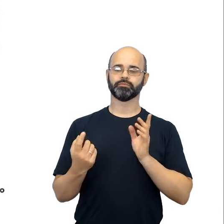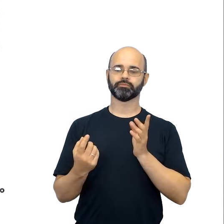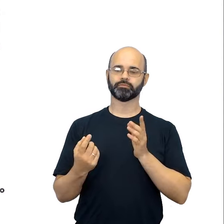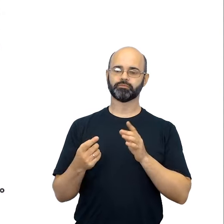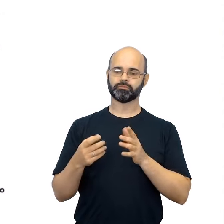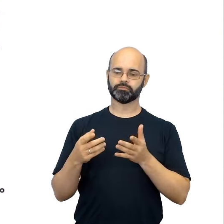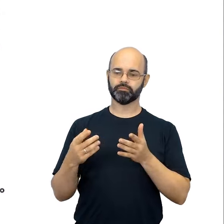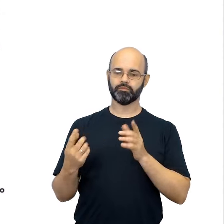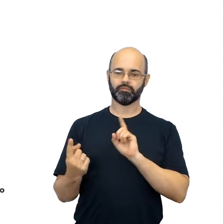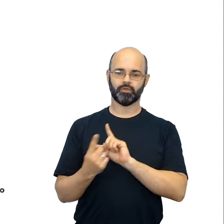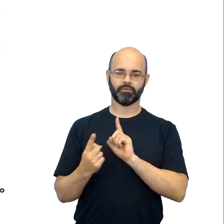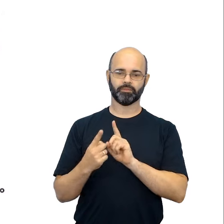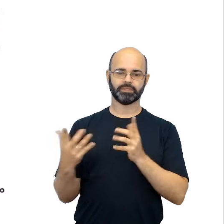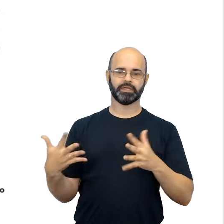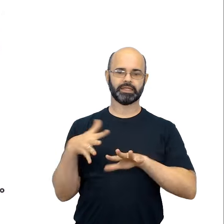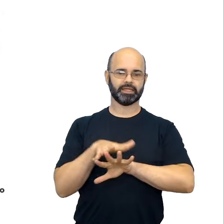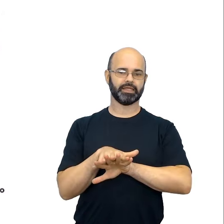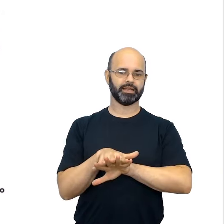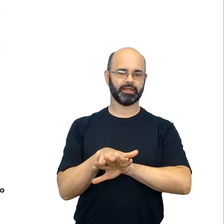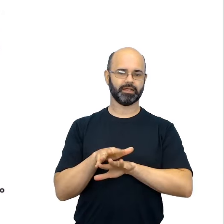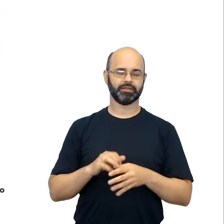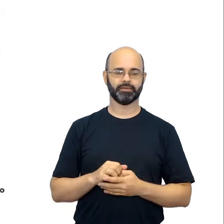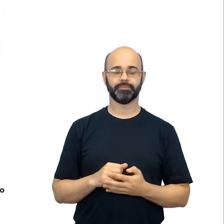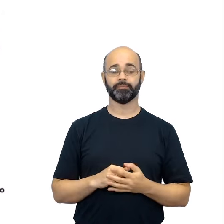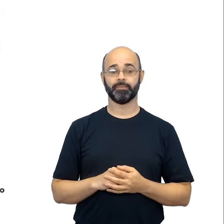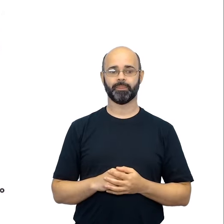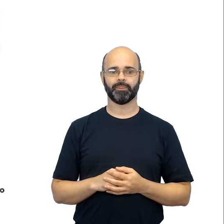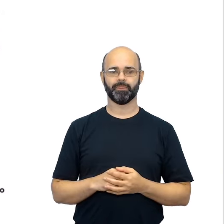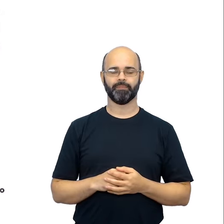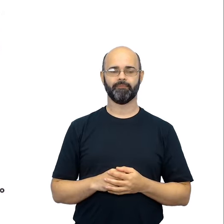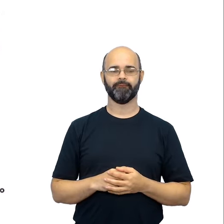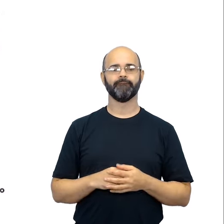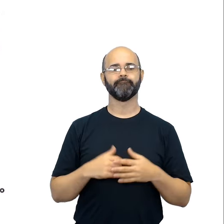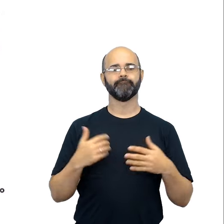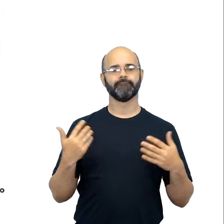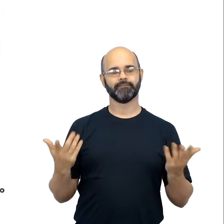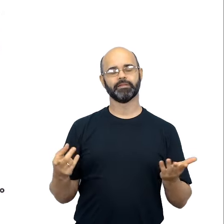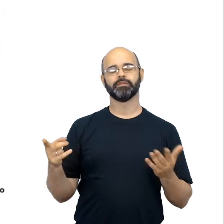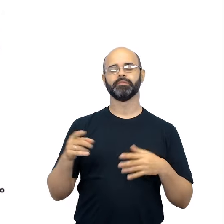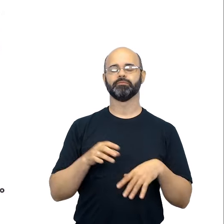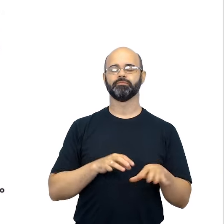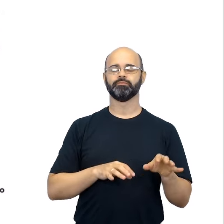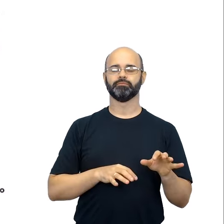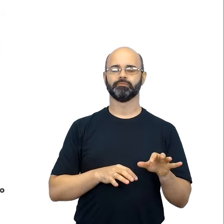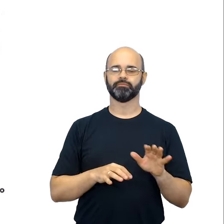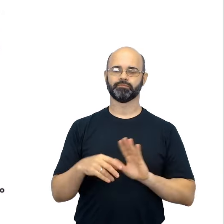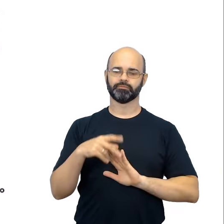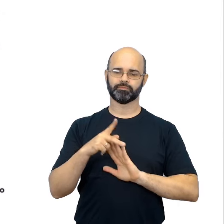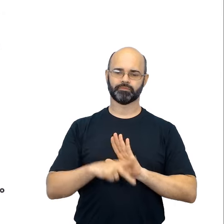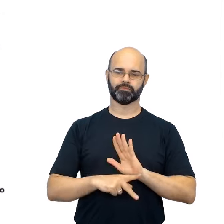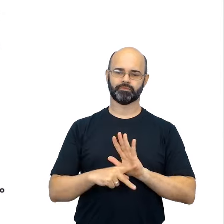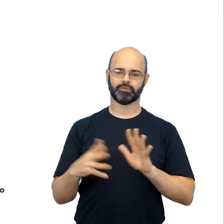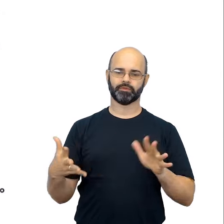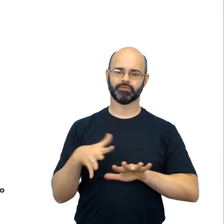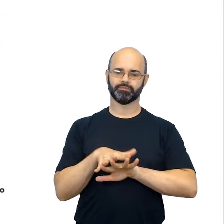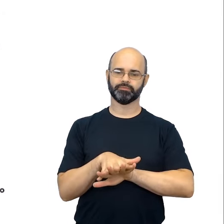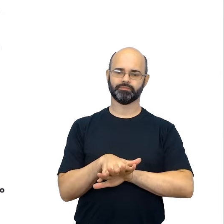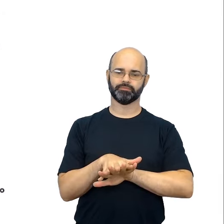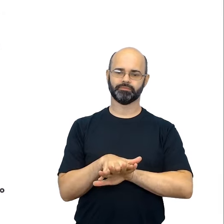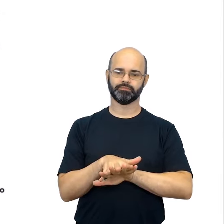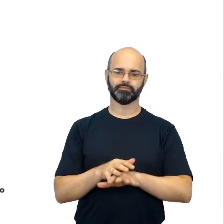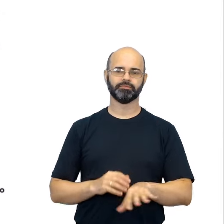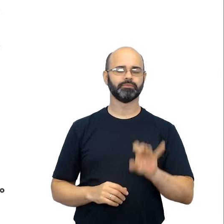para vocês que esses multiletramentos aqui, nessa perspectiva de projeto interdisciplinar, envolvendo aí não